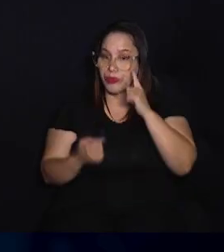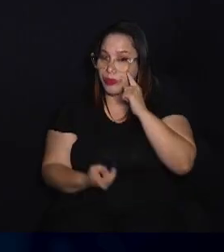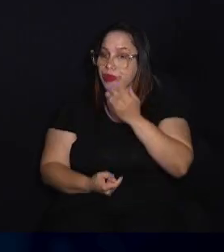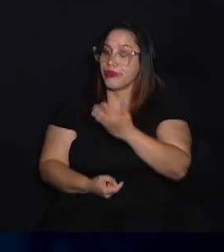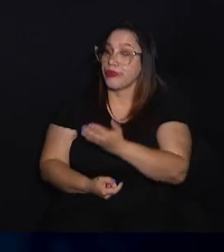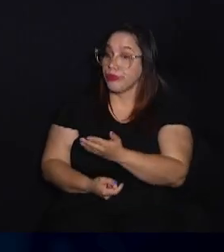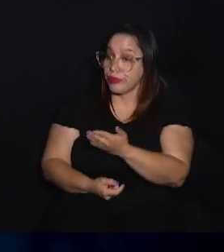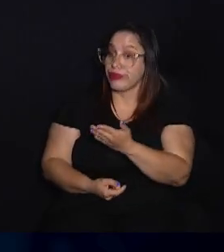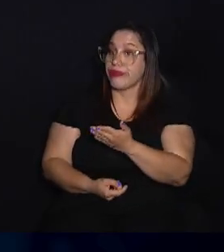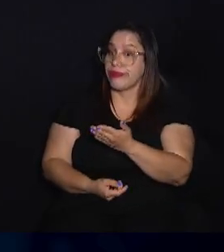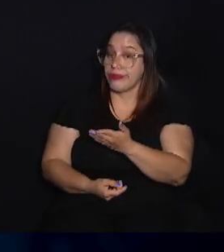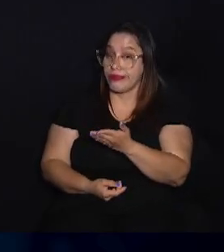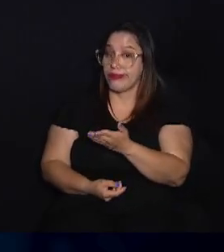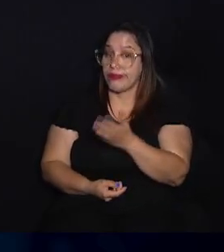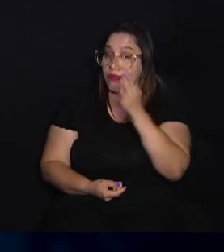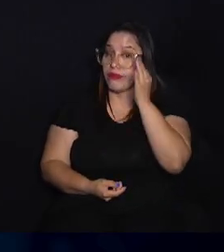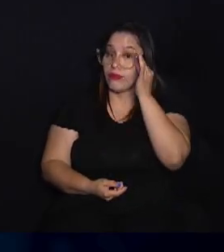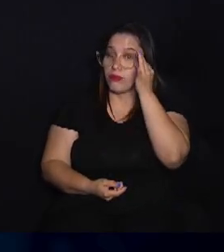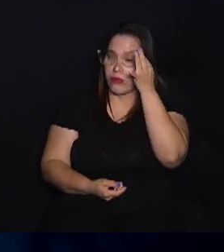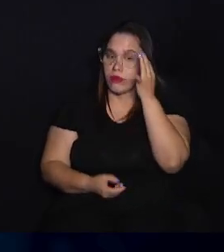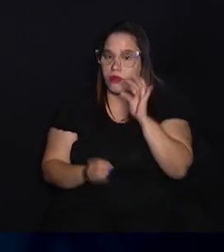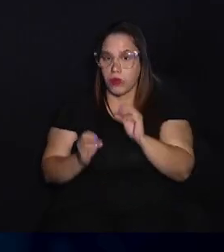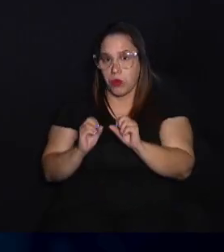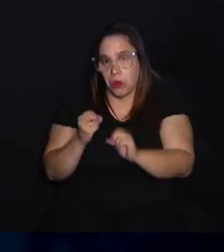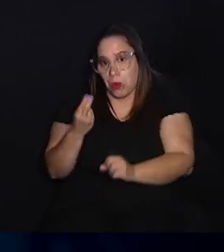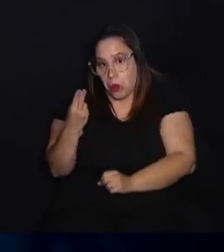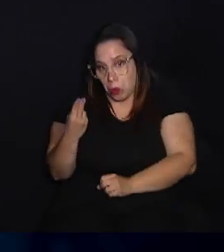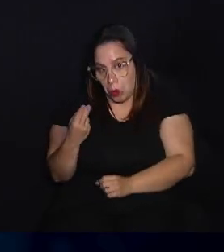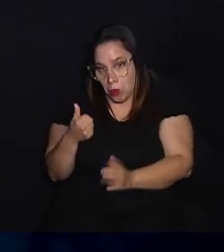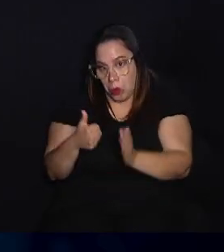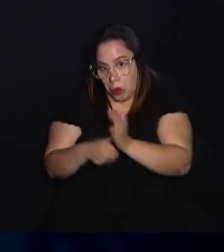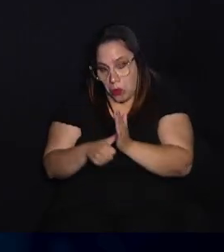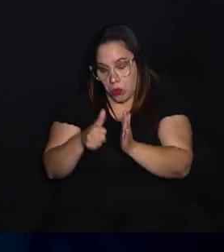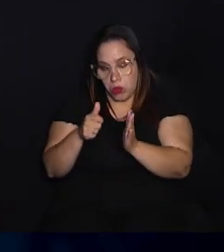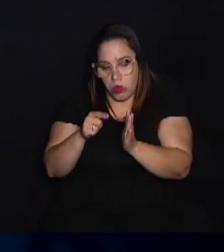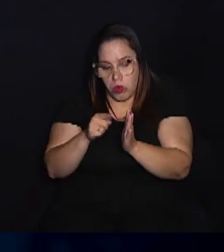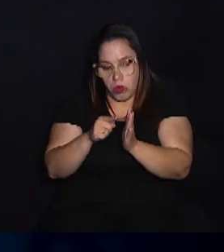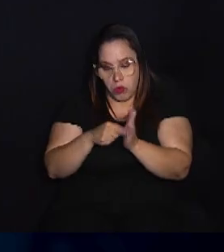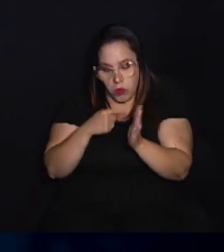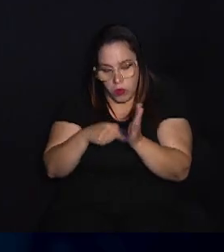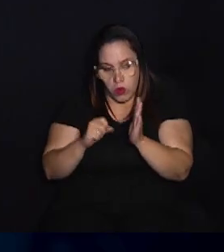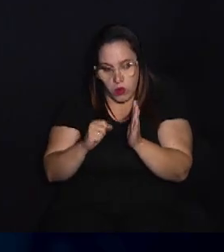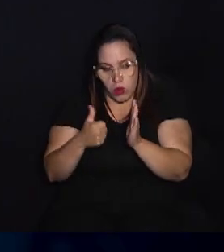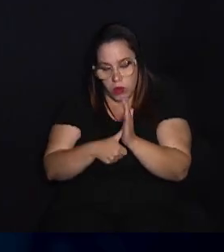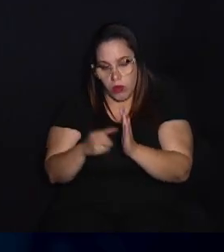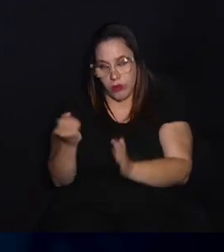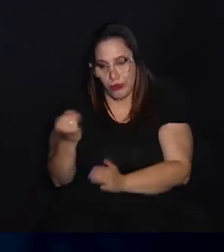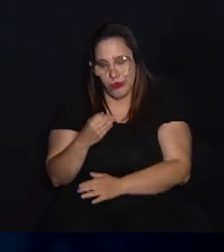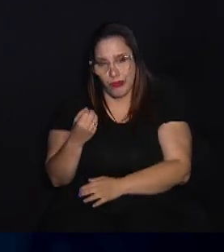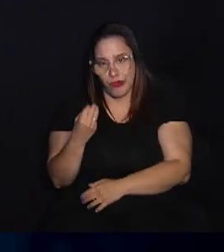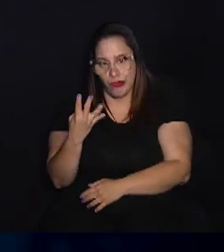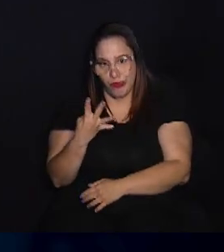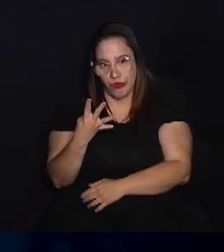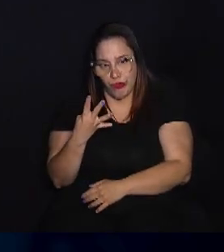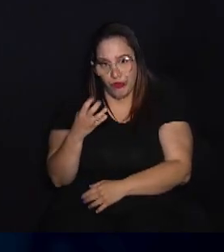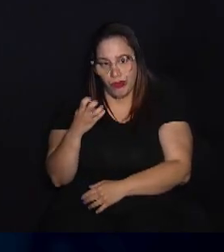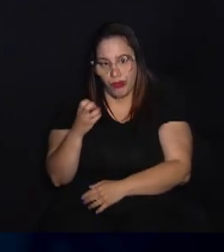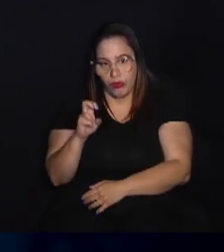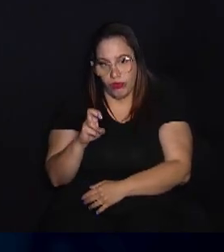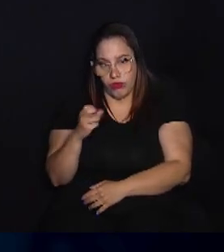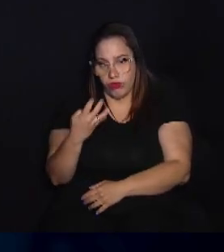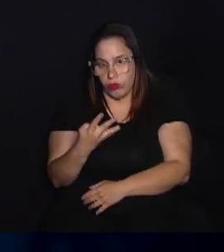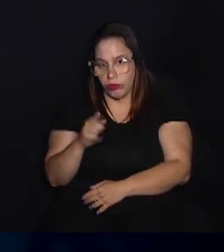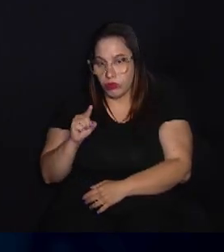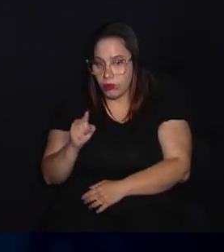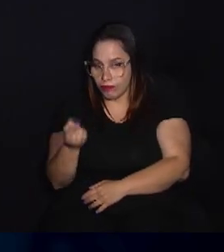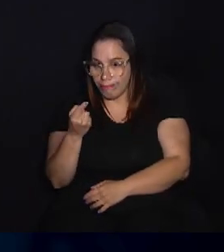53,8% do eleitorado se absteve ou votou em branco e nulo no segundo turno. Ou seja, 454